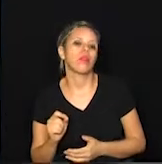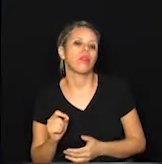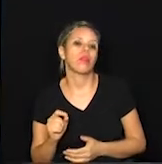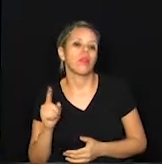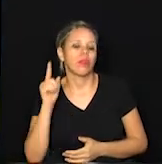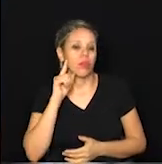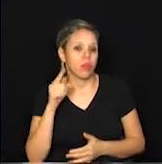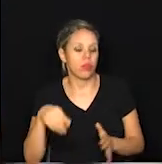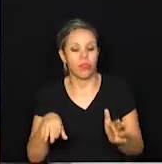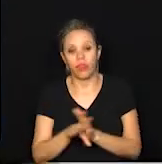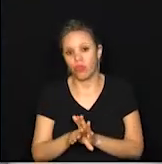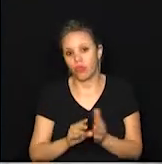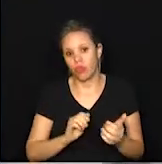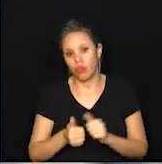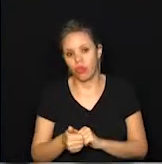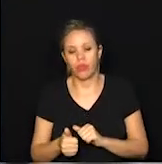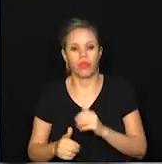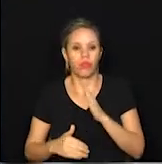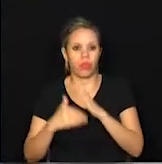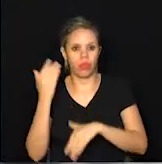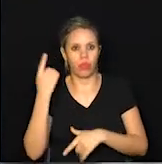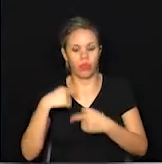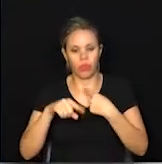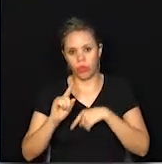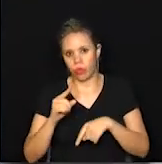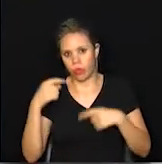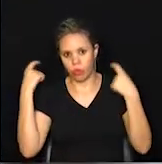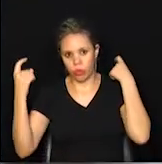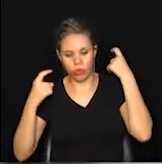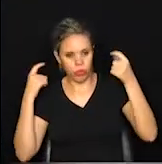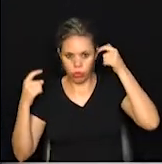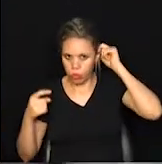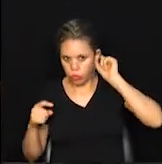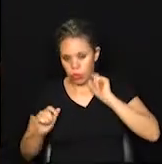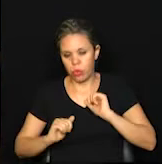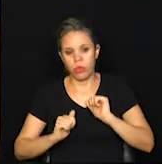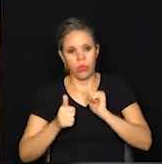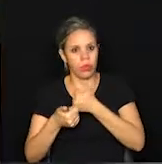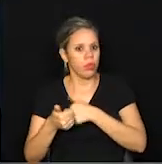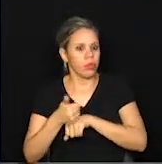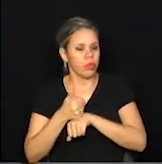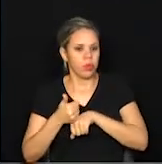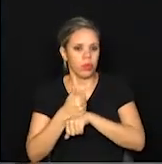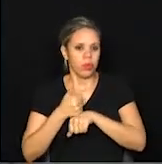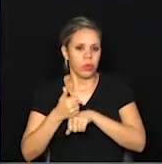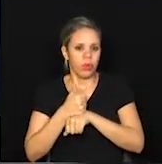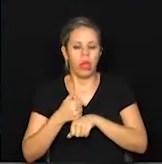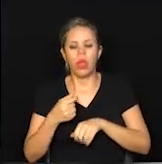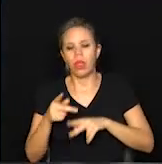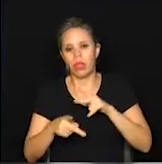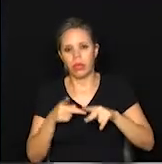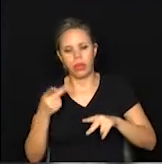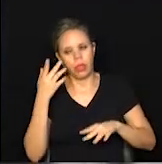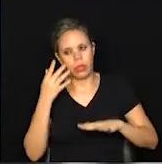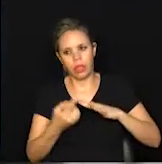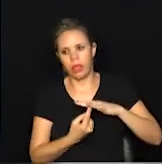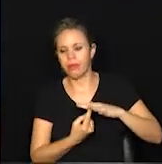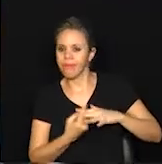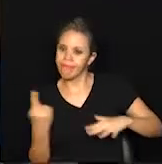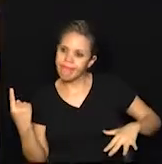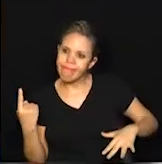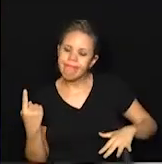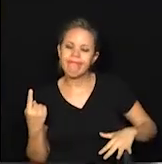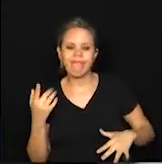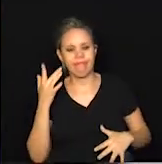esporte de rendimento. Mas a minha preocupação muito com o esporte de rendimento é essa válvula excludente do esporte de rendimento. Então, por